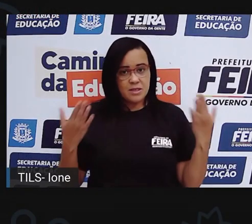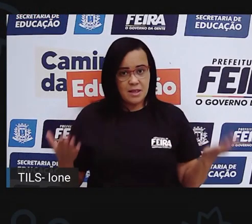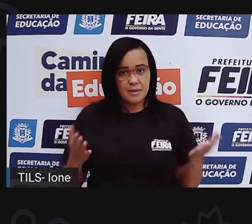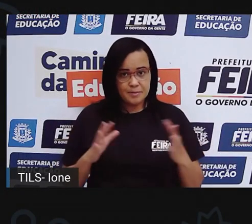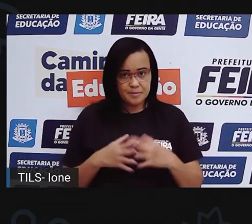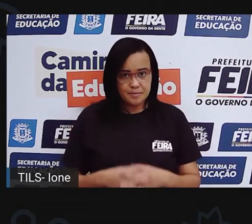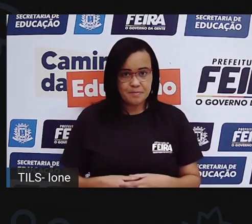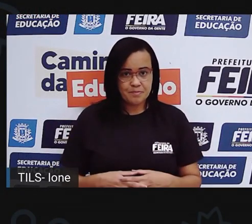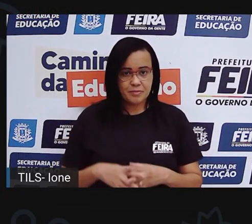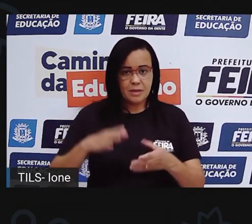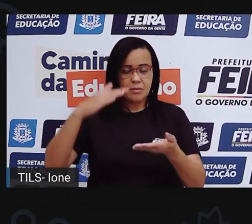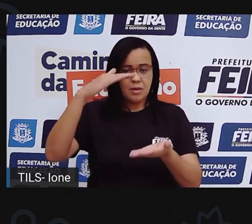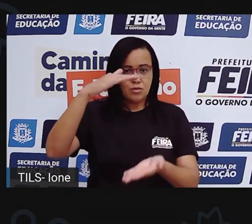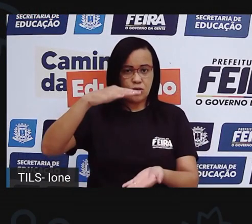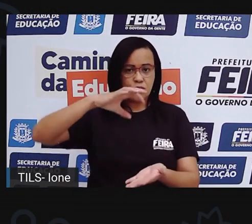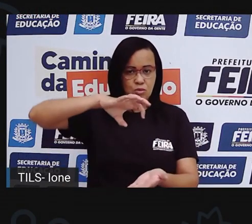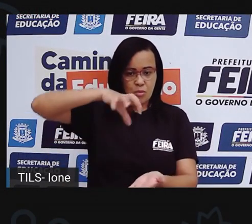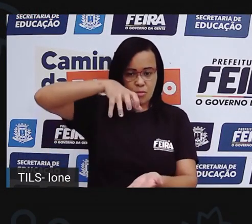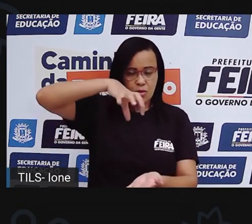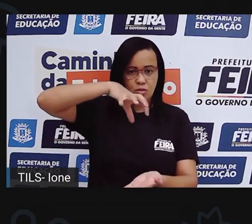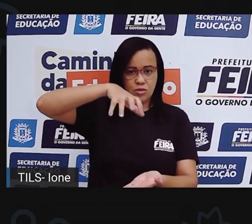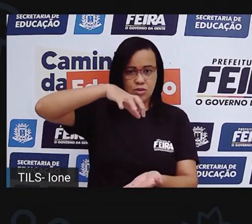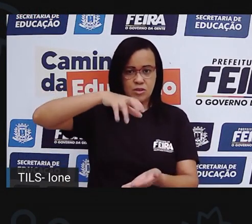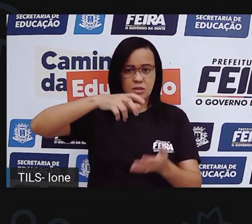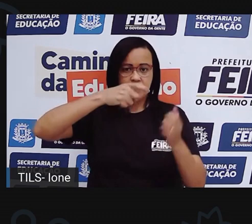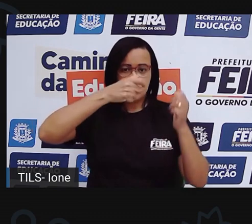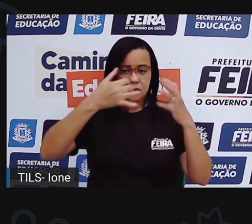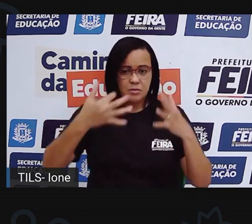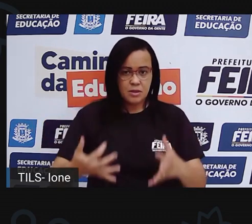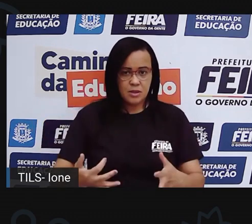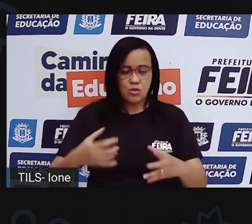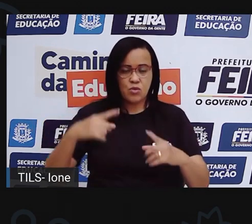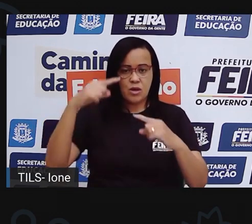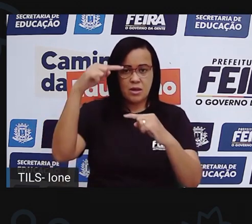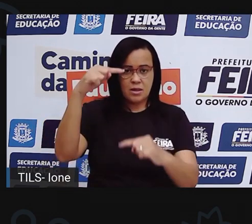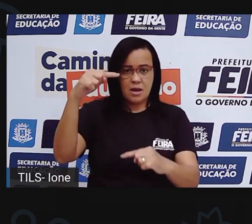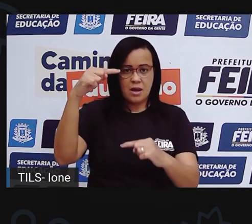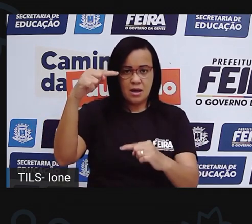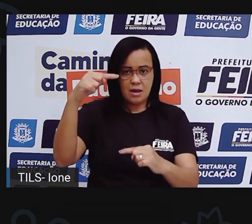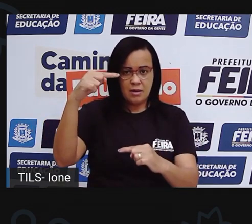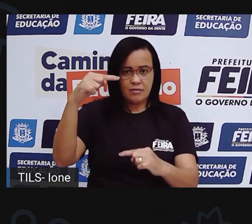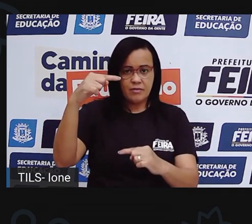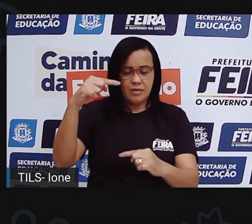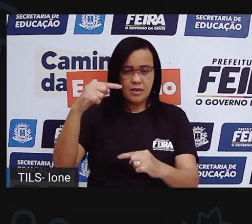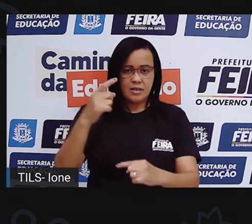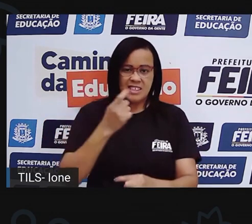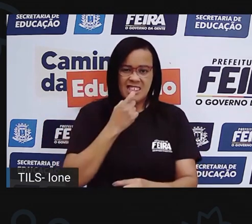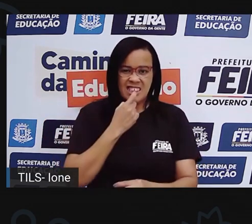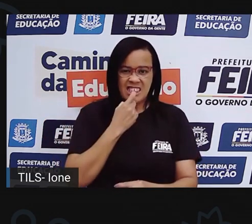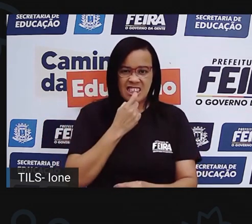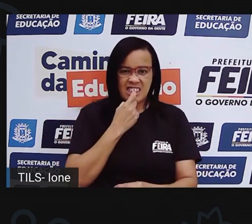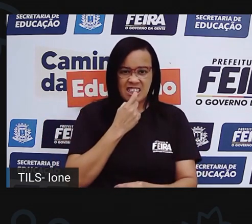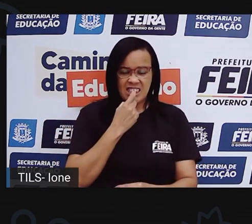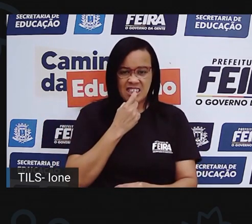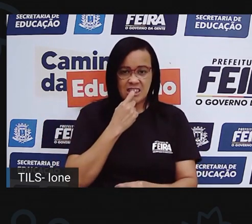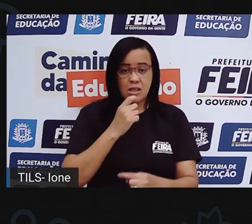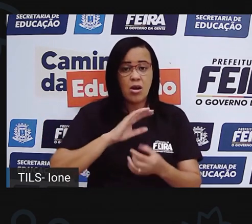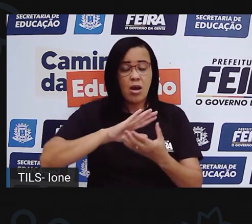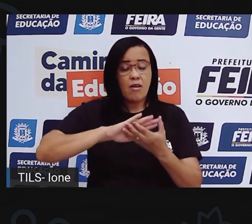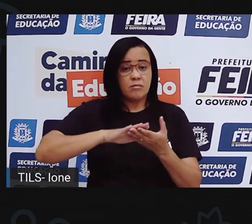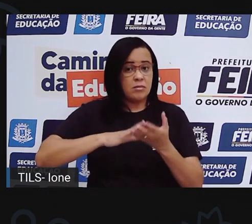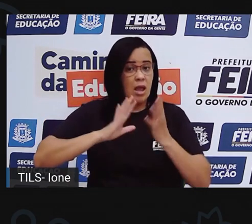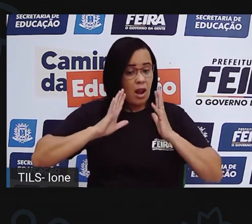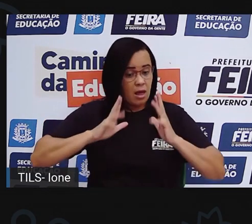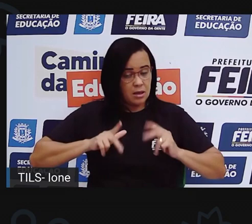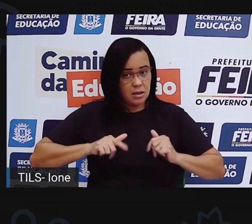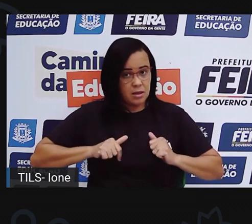Para o nosso pote, como a Pro já explicou, ó, vamos precisar da garrafa, né? A Pro tá usando essa aqui, PET. Aí você lava direitinho, tira o